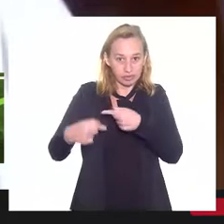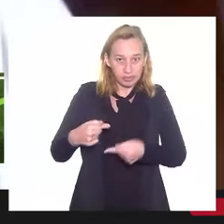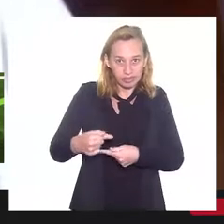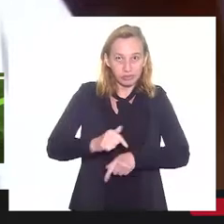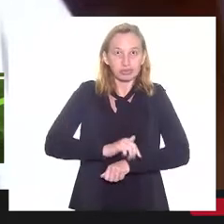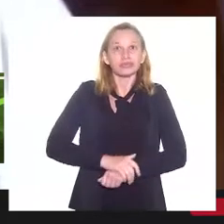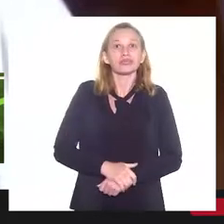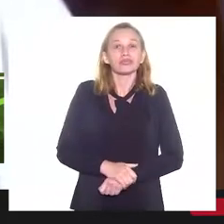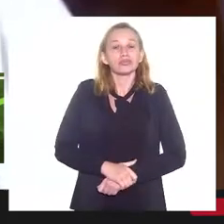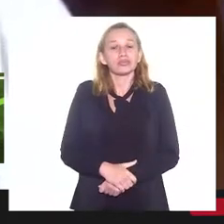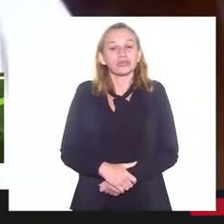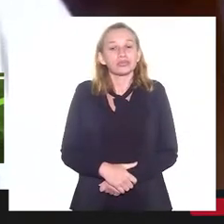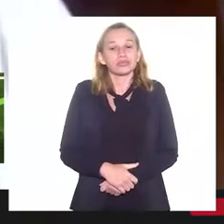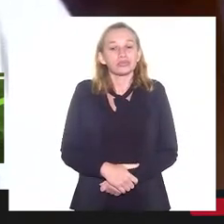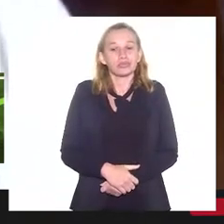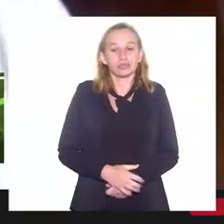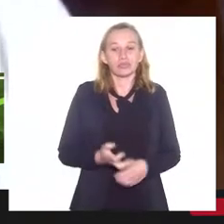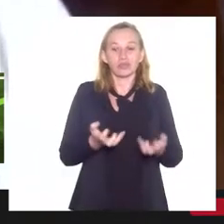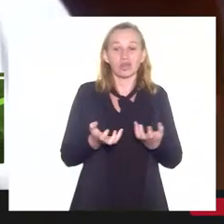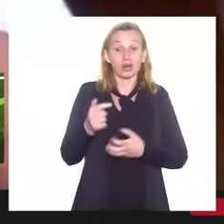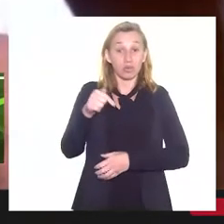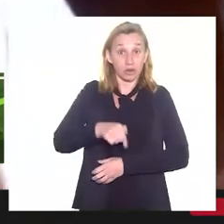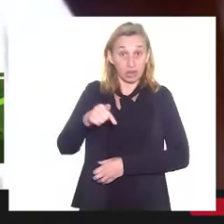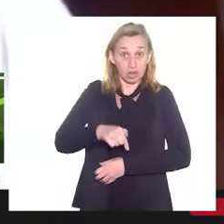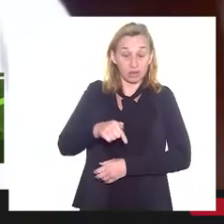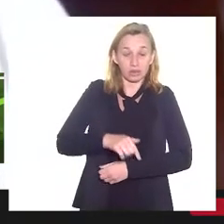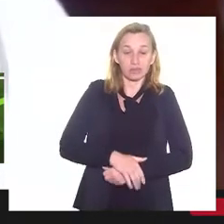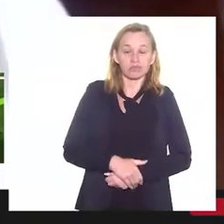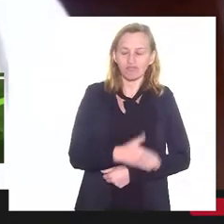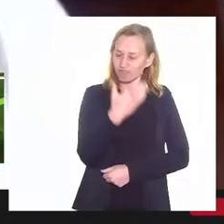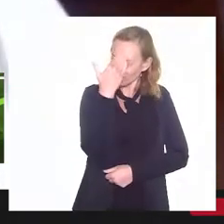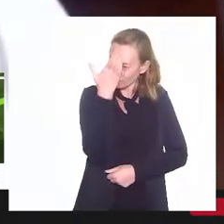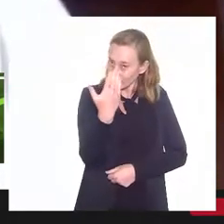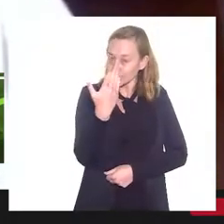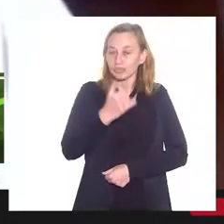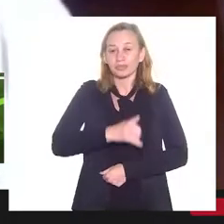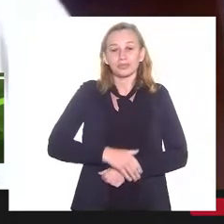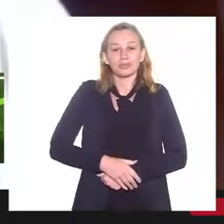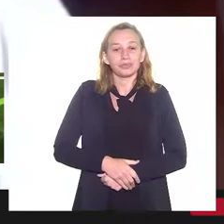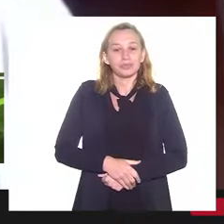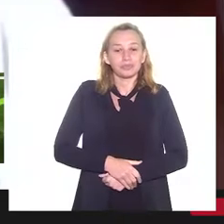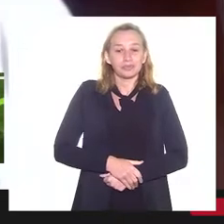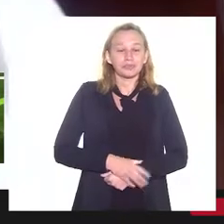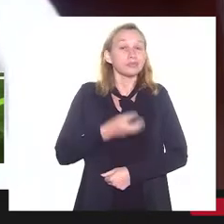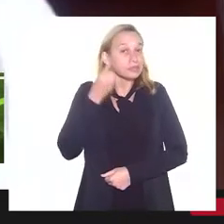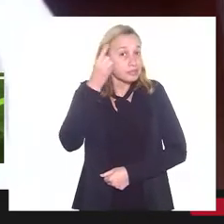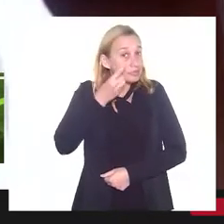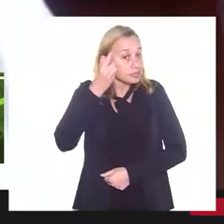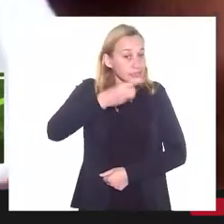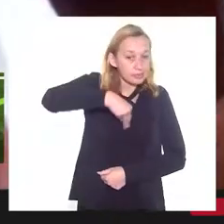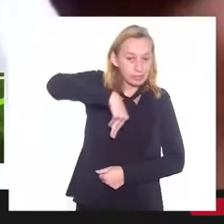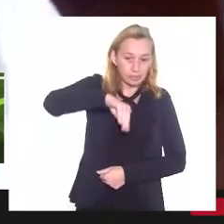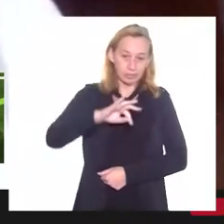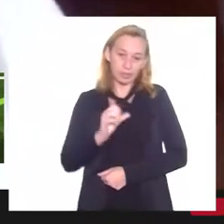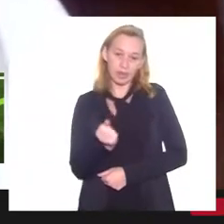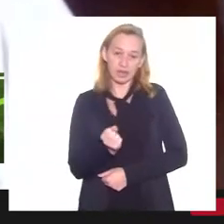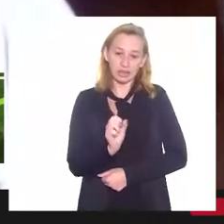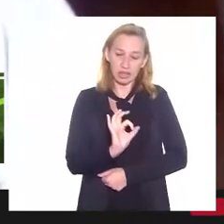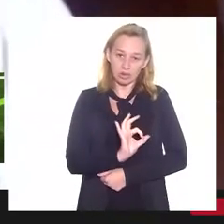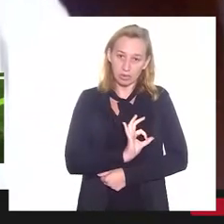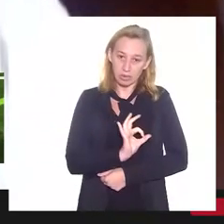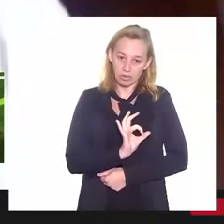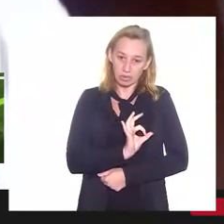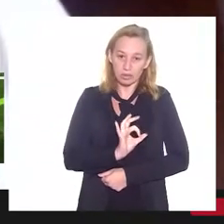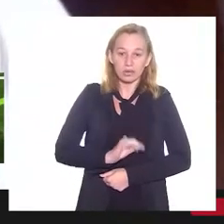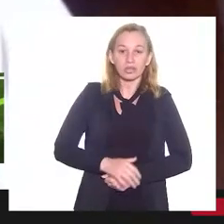Eu Quero aqui agradecer a deputada Martha Rocha agradecer